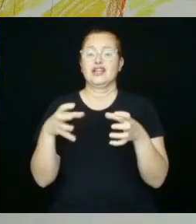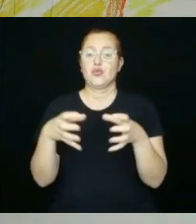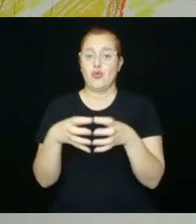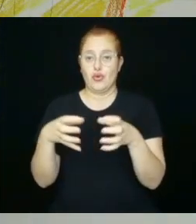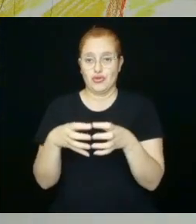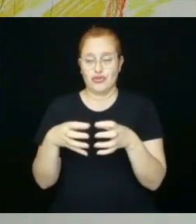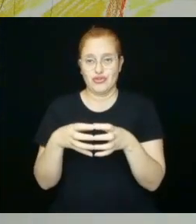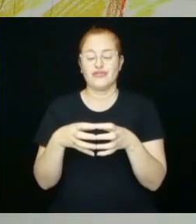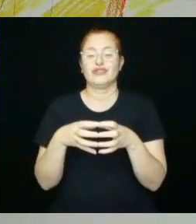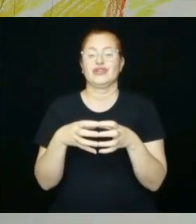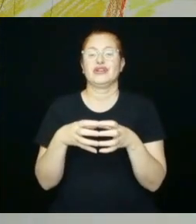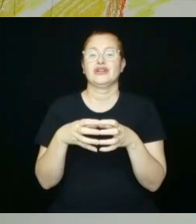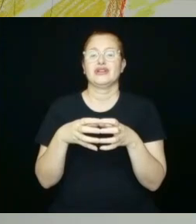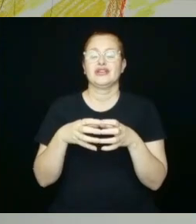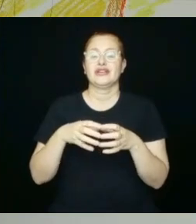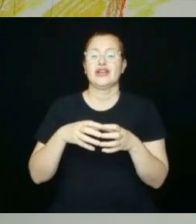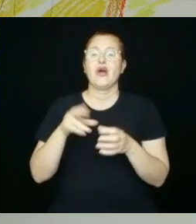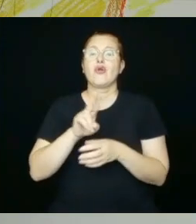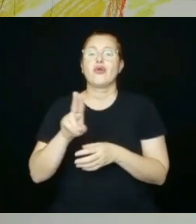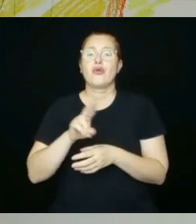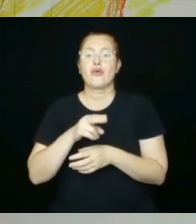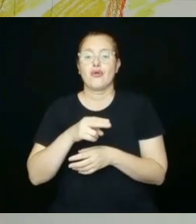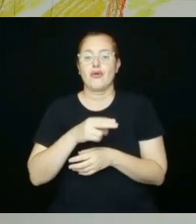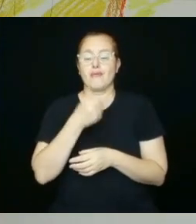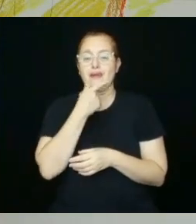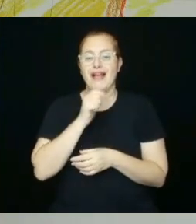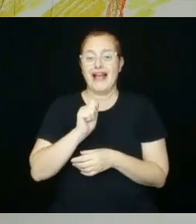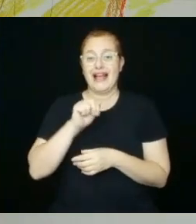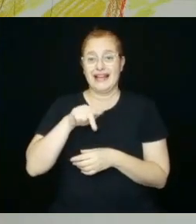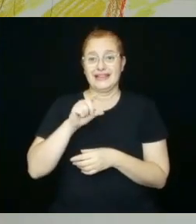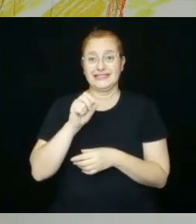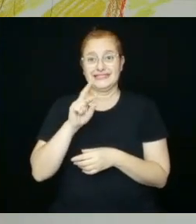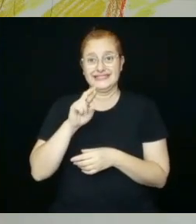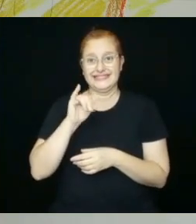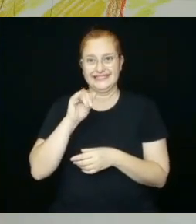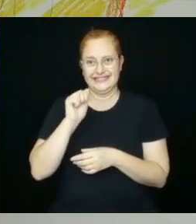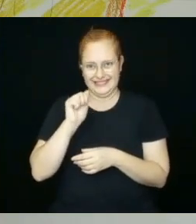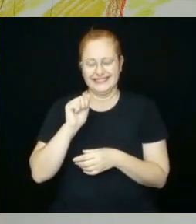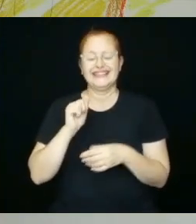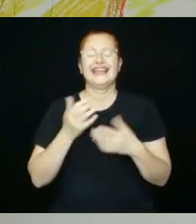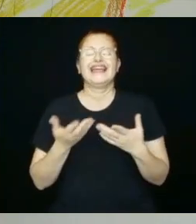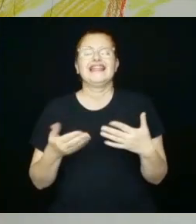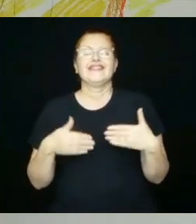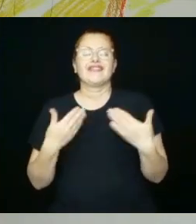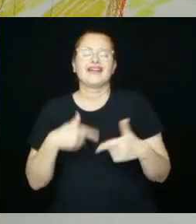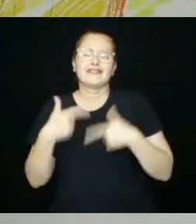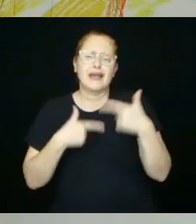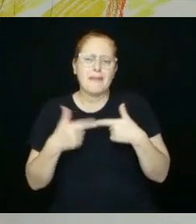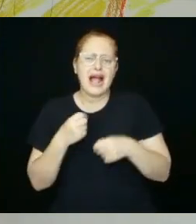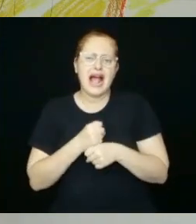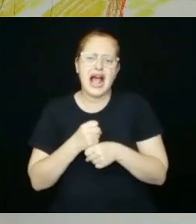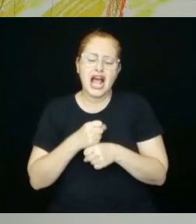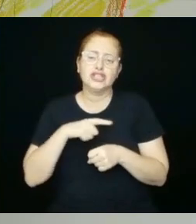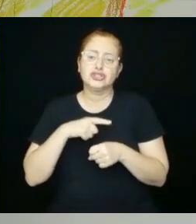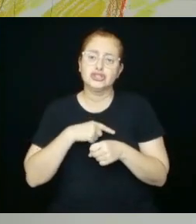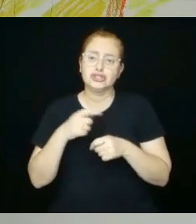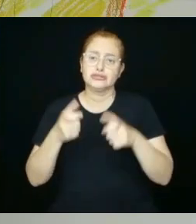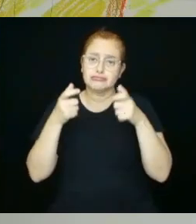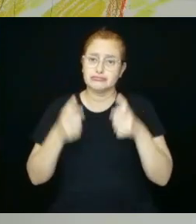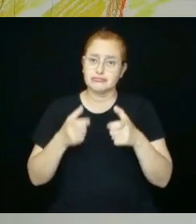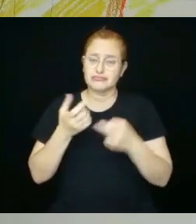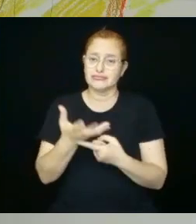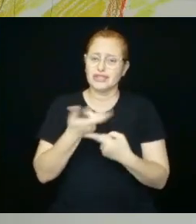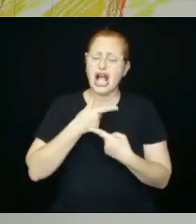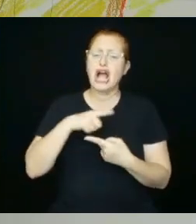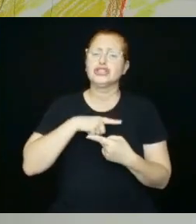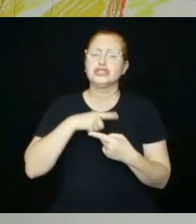que também eu tenho que citar o nome do Carlos Andrei, que é um cara super conhecido lá, ele é artista visual, trabalha há anos, e tinha um espaço cultural que tinha